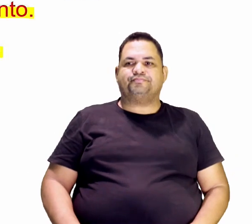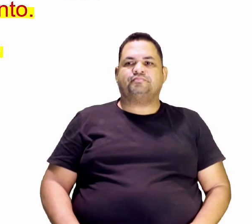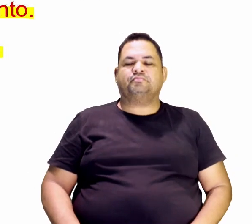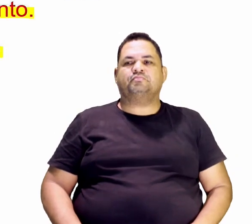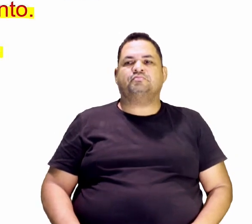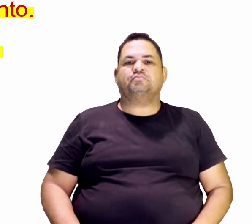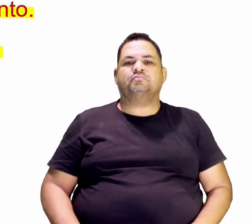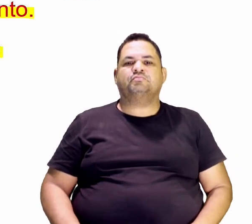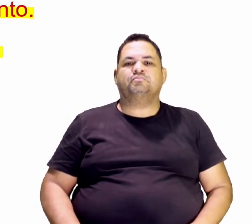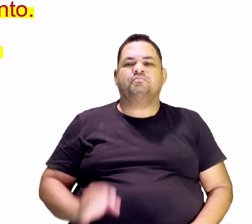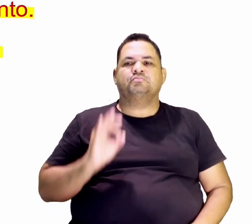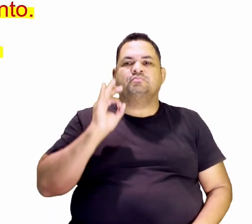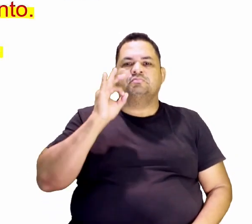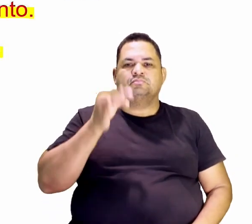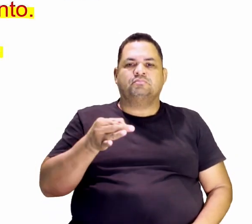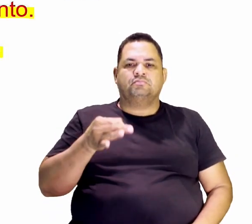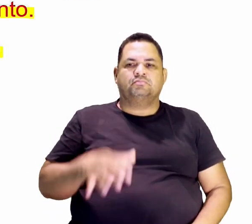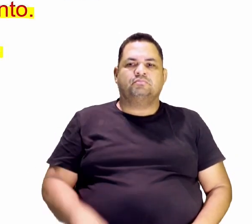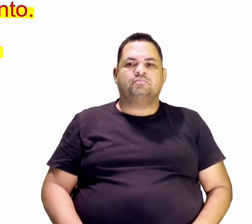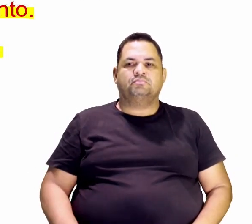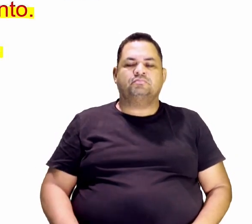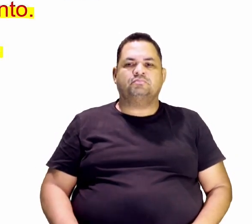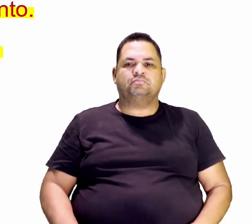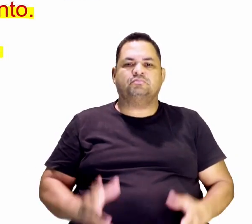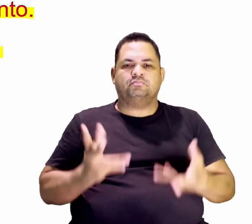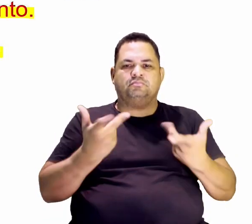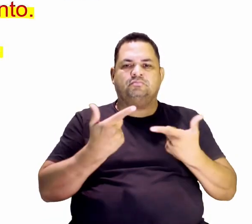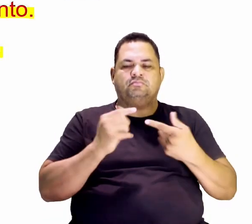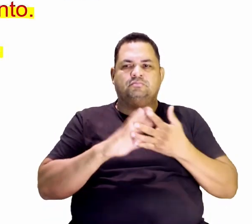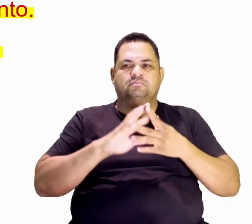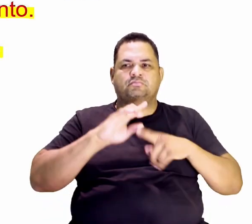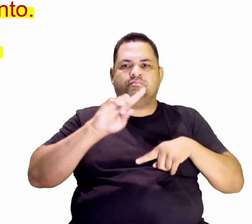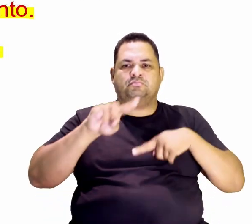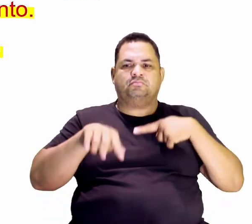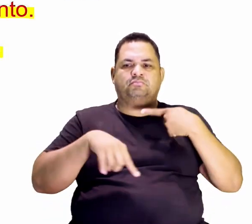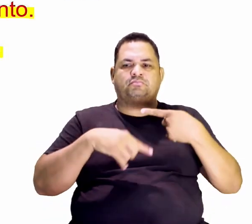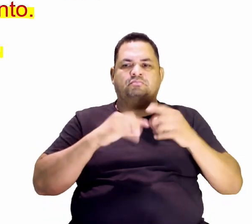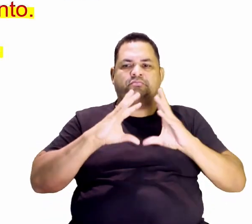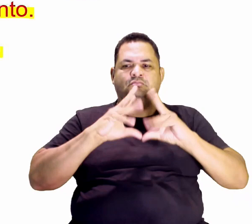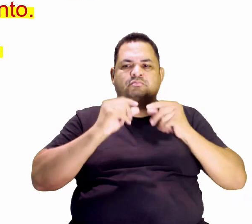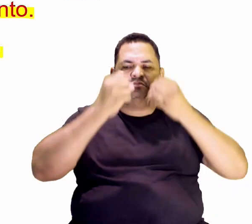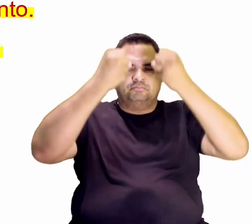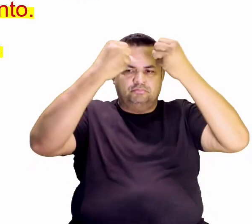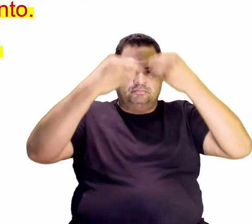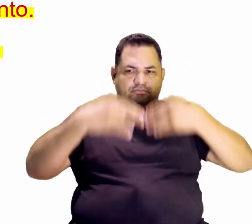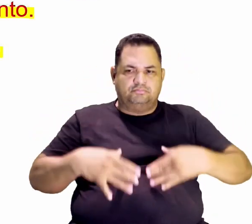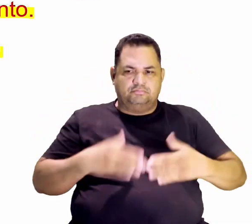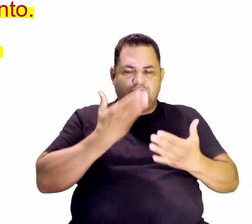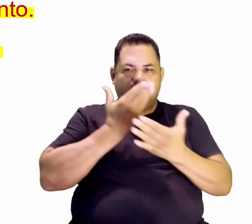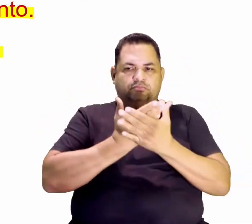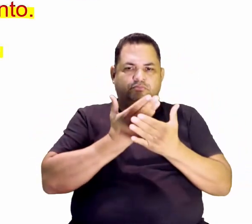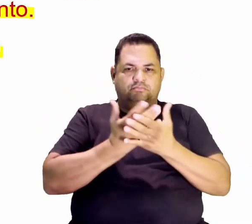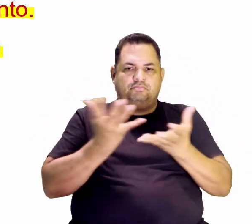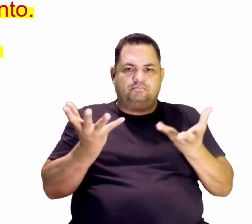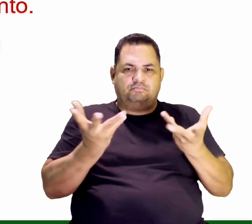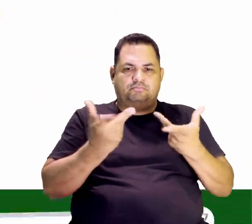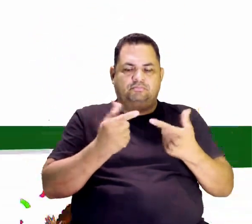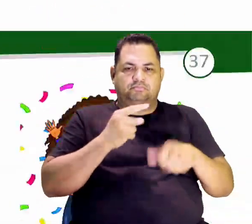coletivos, certo? Maravilha! Depois de todas essas explicações dessa aula maravilhosa, chegou o